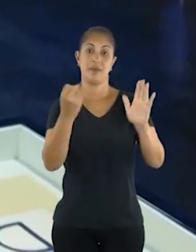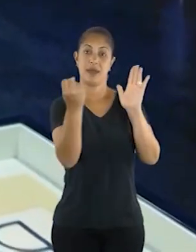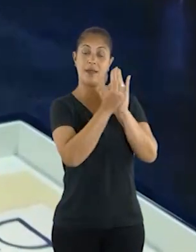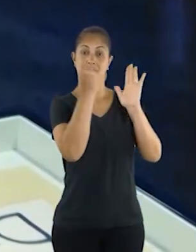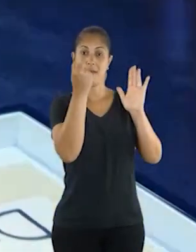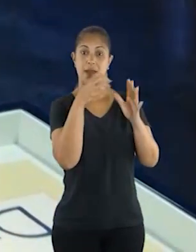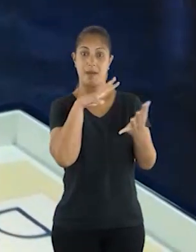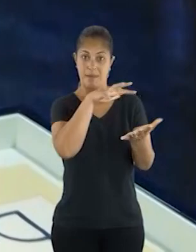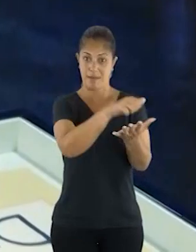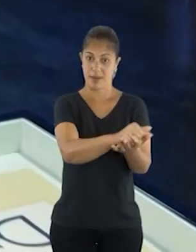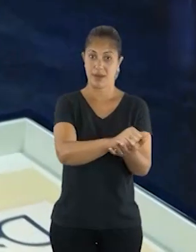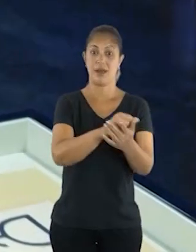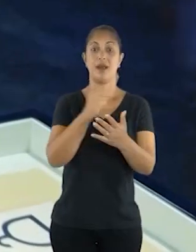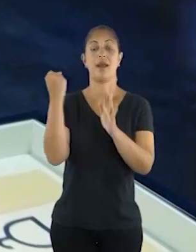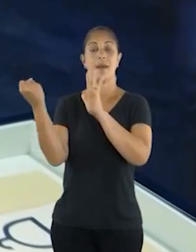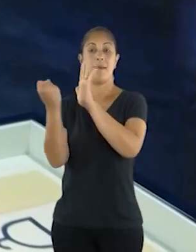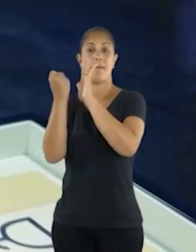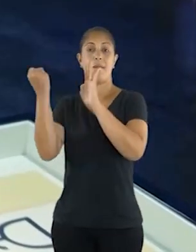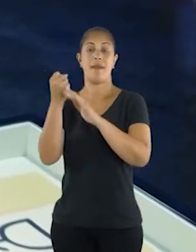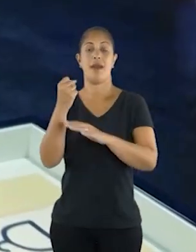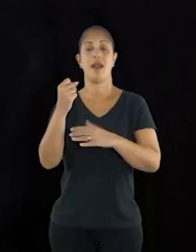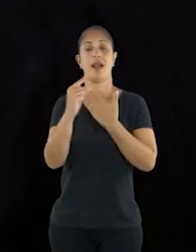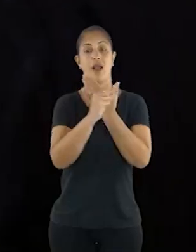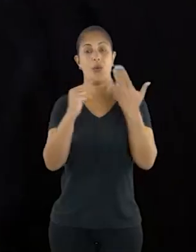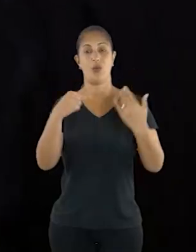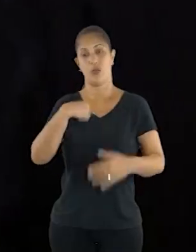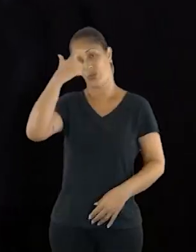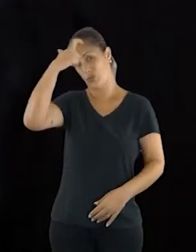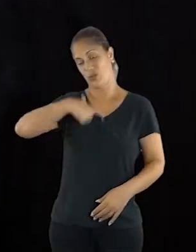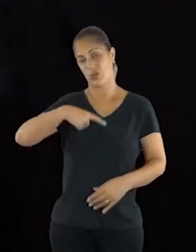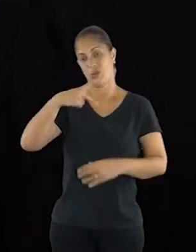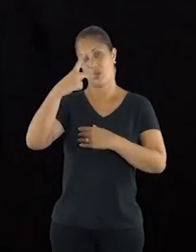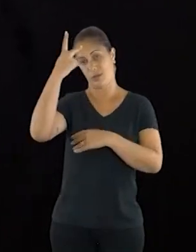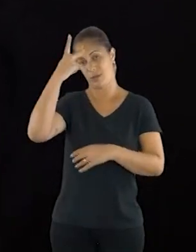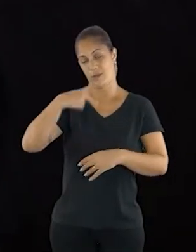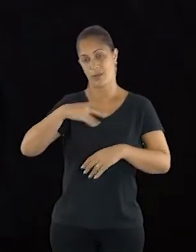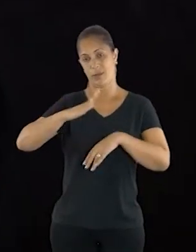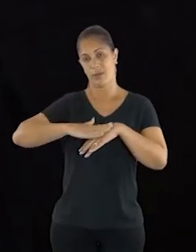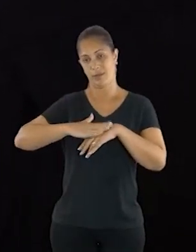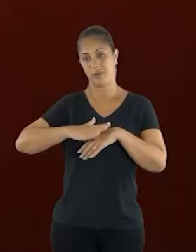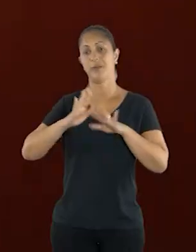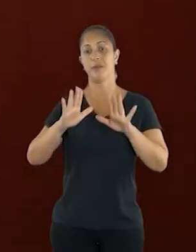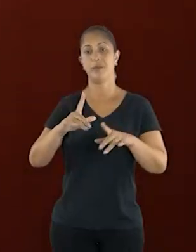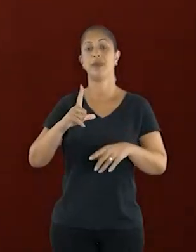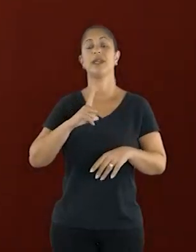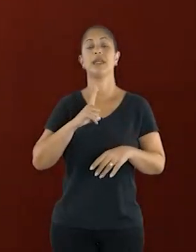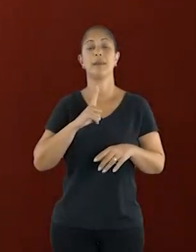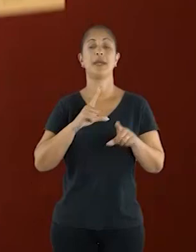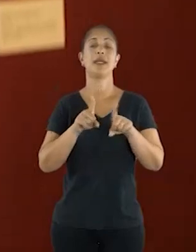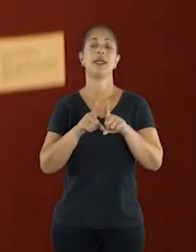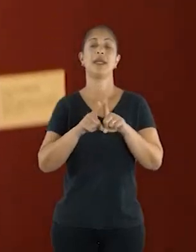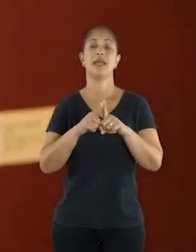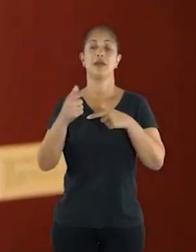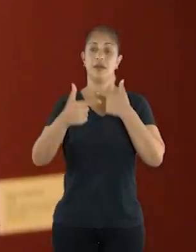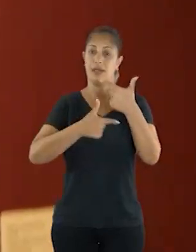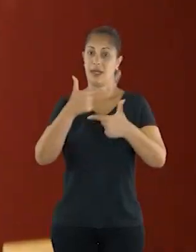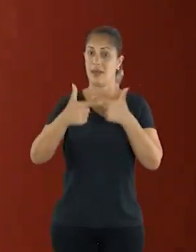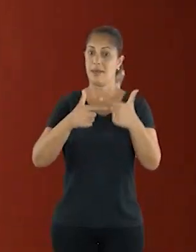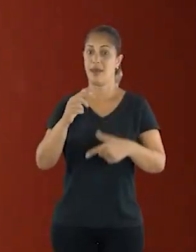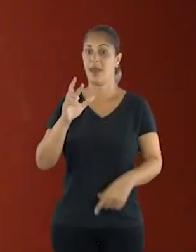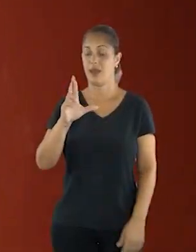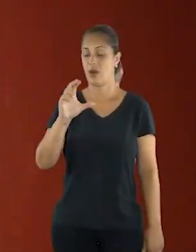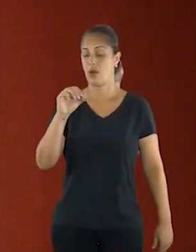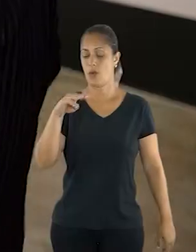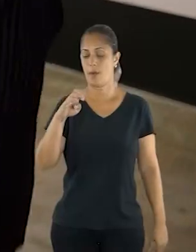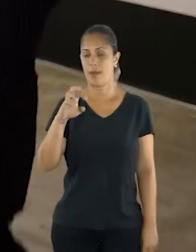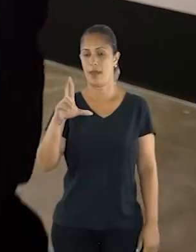de posse para uma marca de autoria, né? Aqui a gente tem o trabalho do Romero de Andrade Lima e